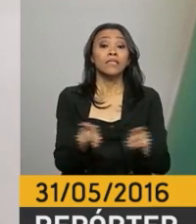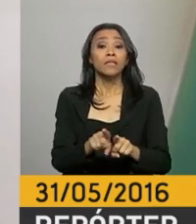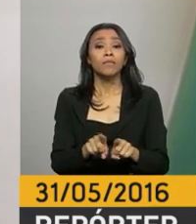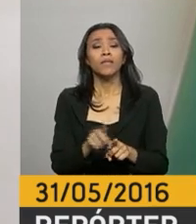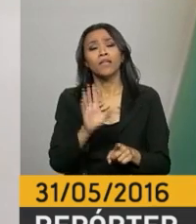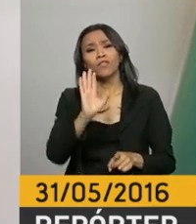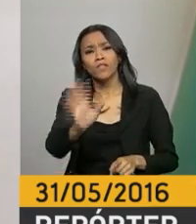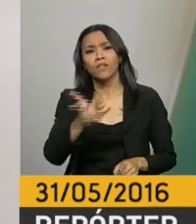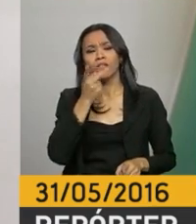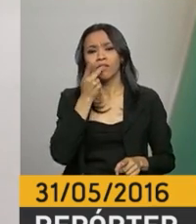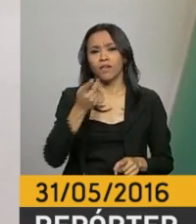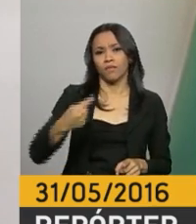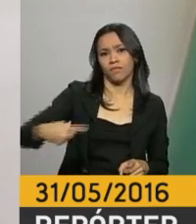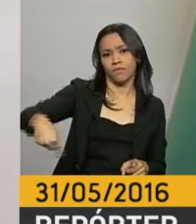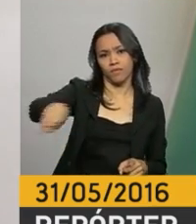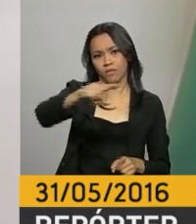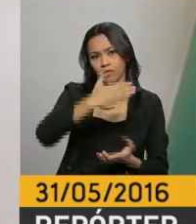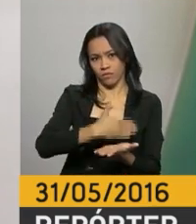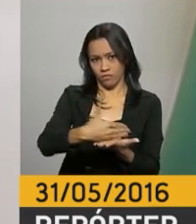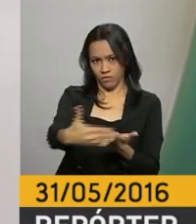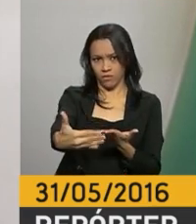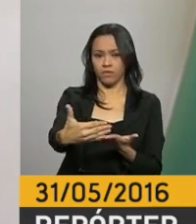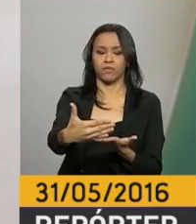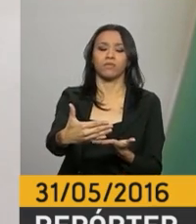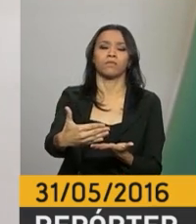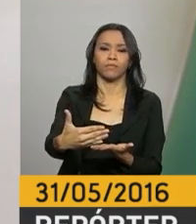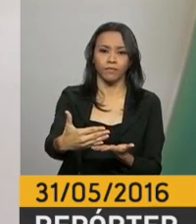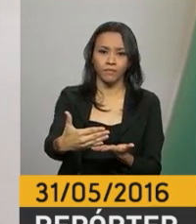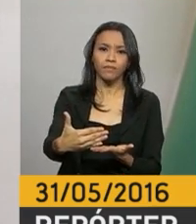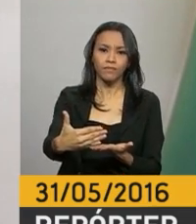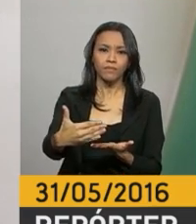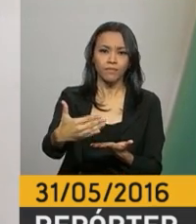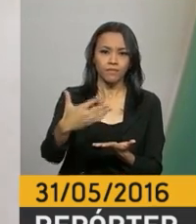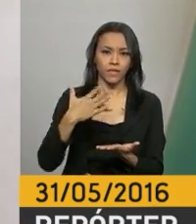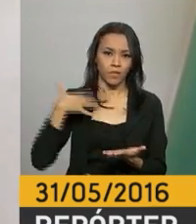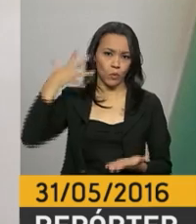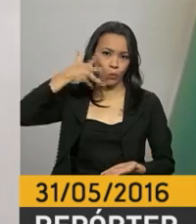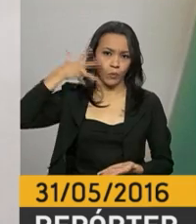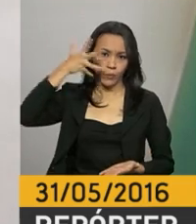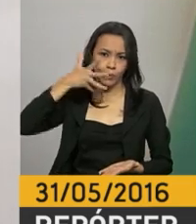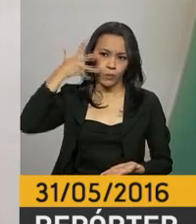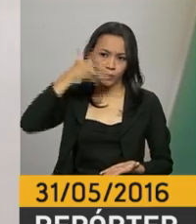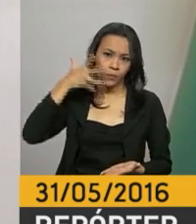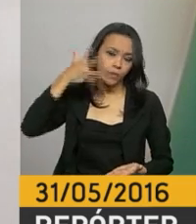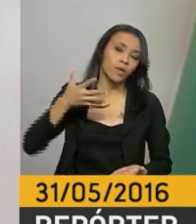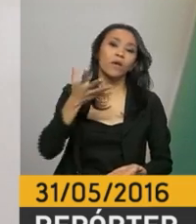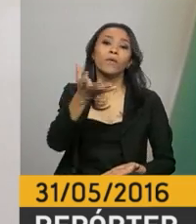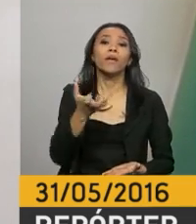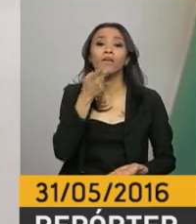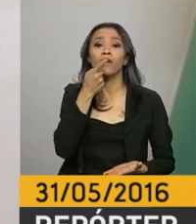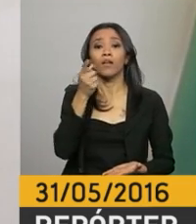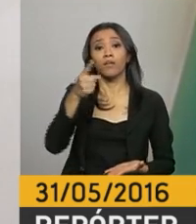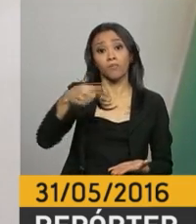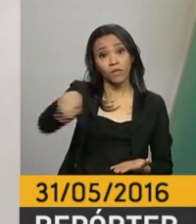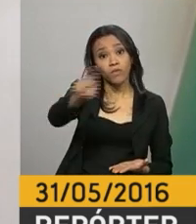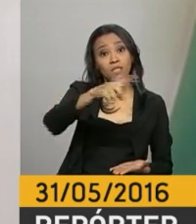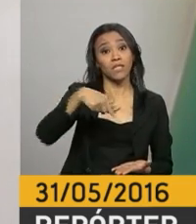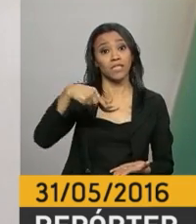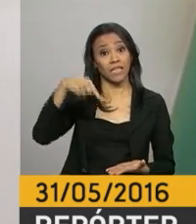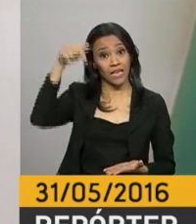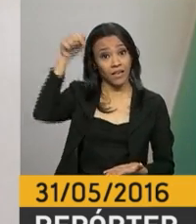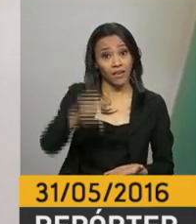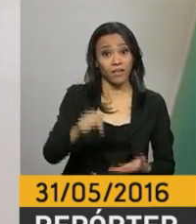simbologia, logo no início, no preâmbulo aqui da minha fala, né, eu quero voltar a dizer que até esta